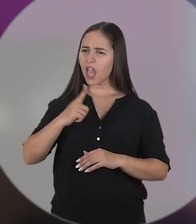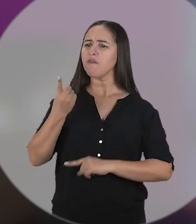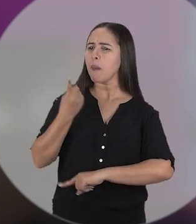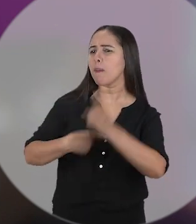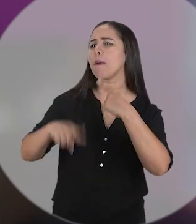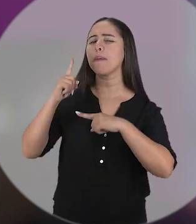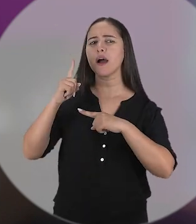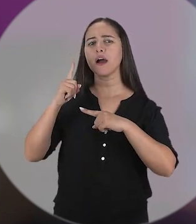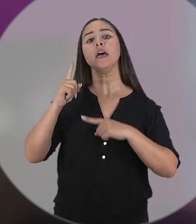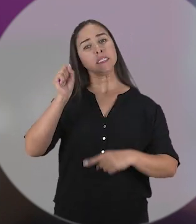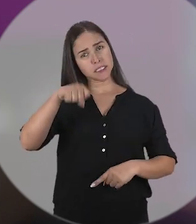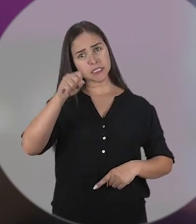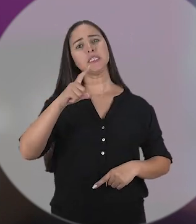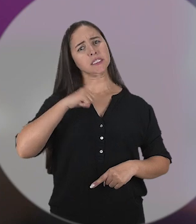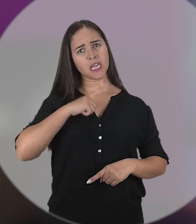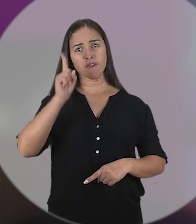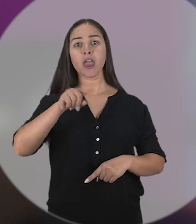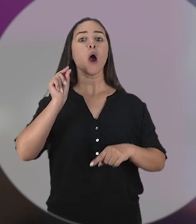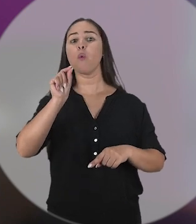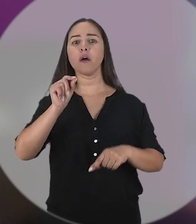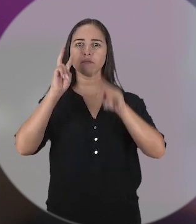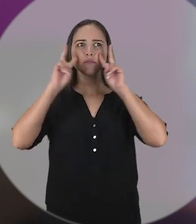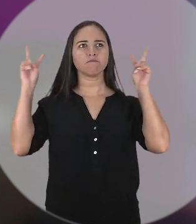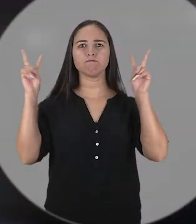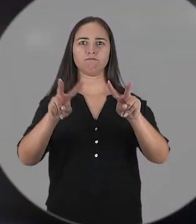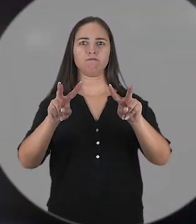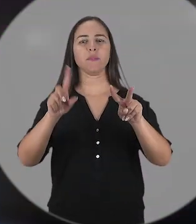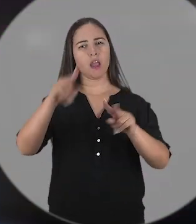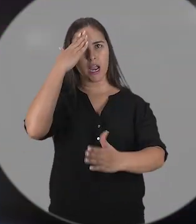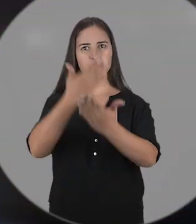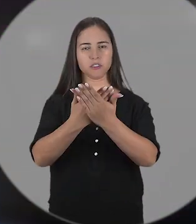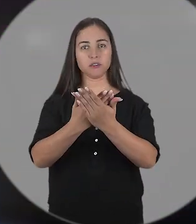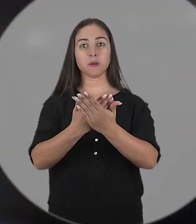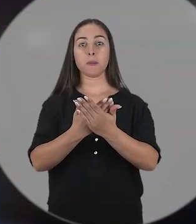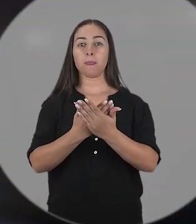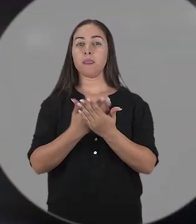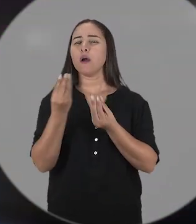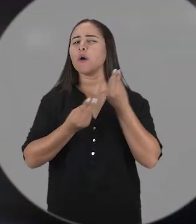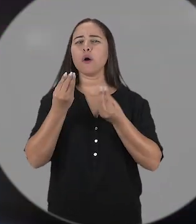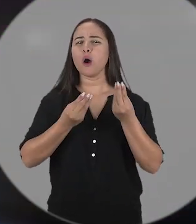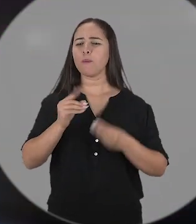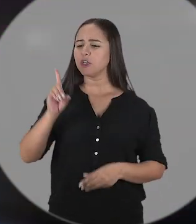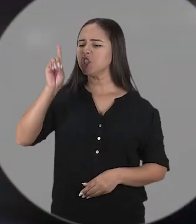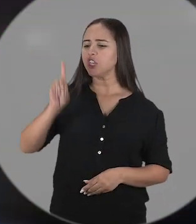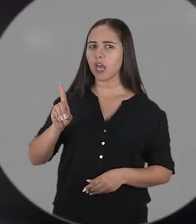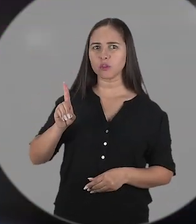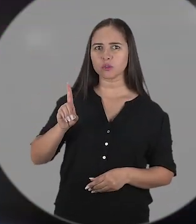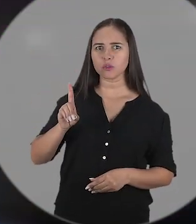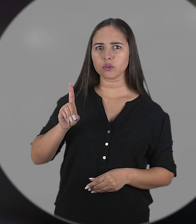qual é? A visibilidade. Essa eu acredito. Agora, como que esses direitos vão se transformar em